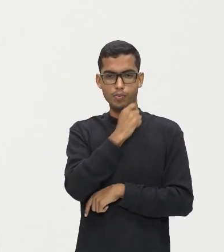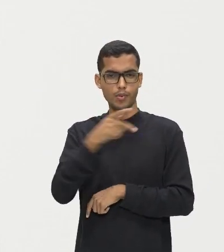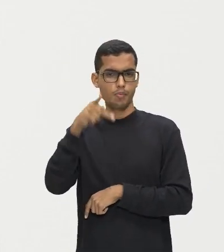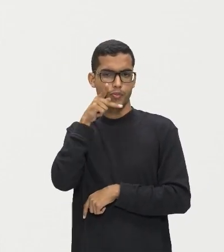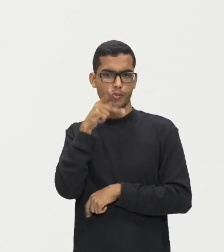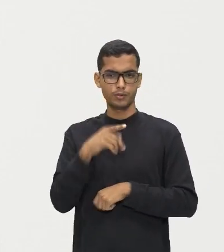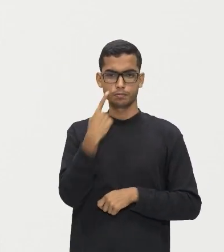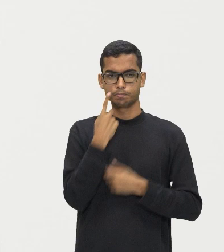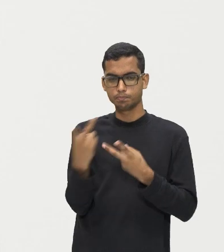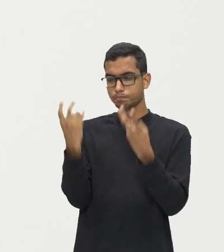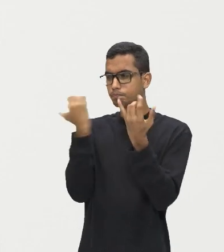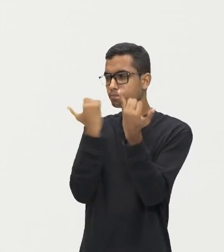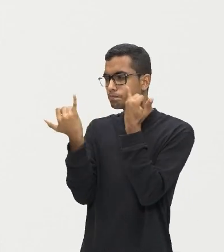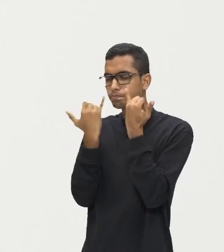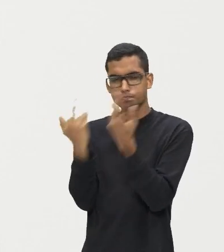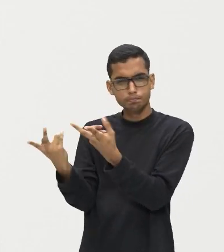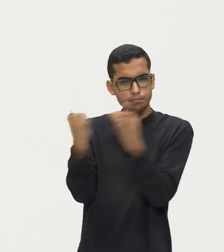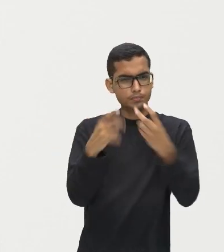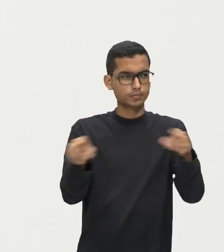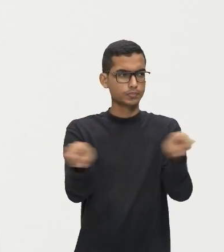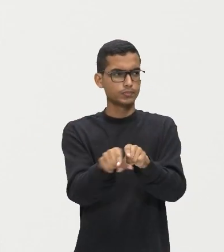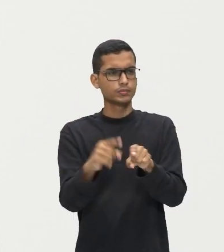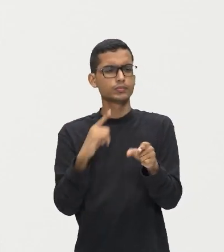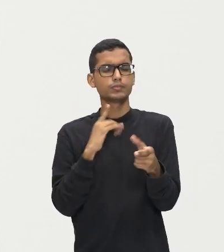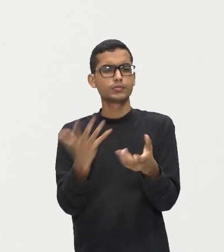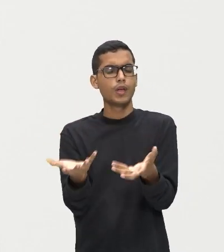essas informações. Eu quero ver,